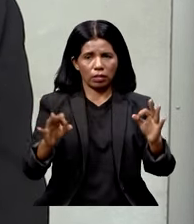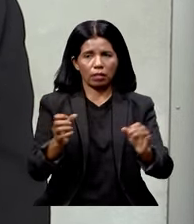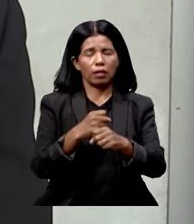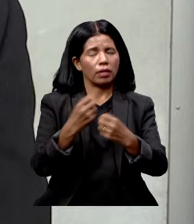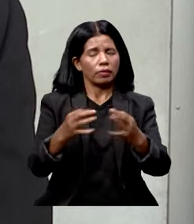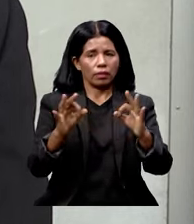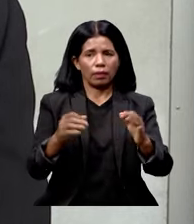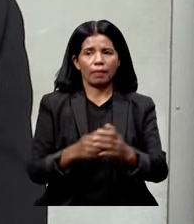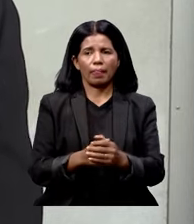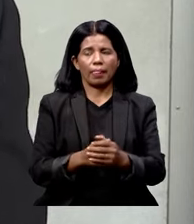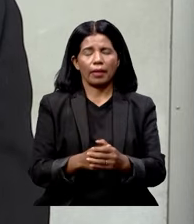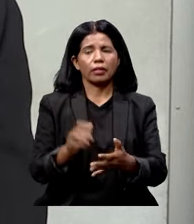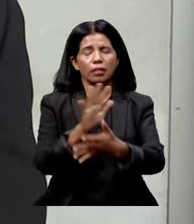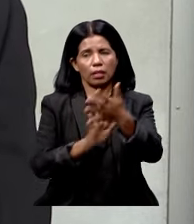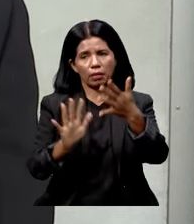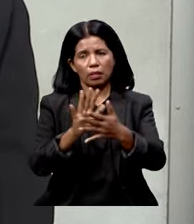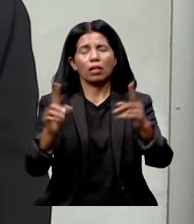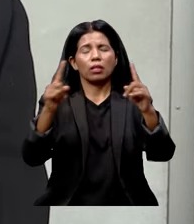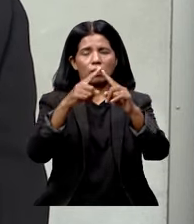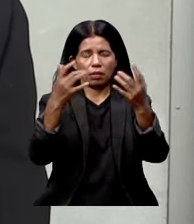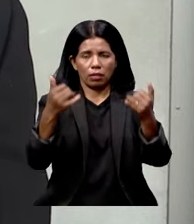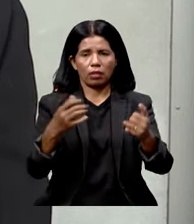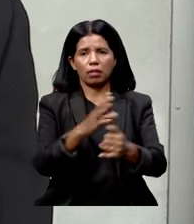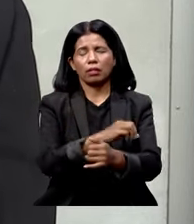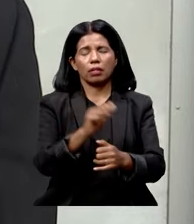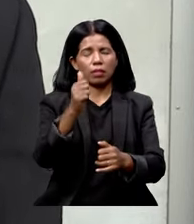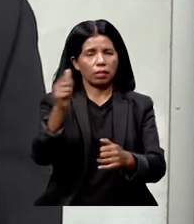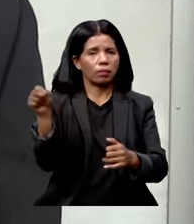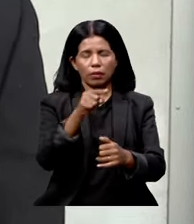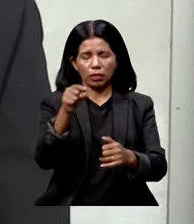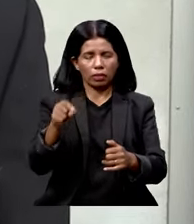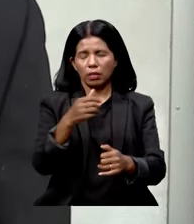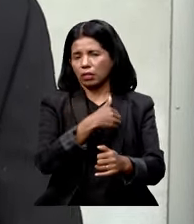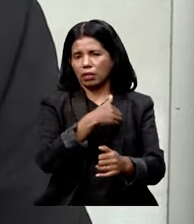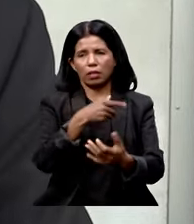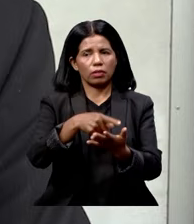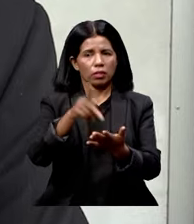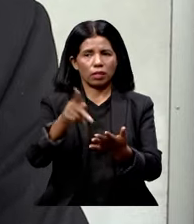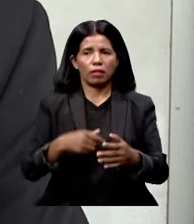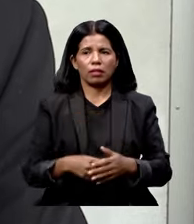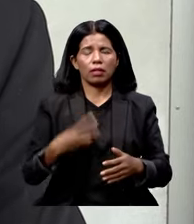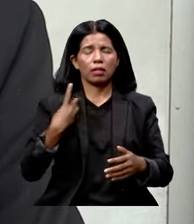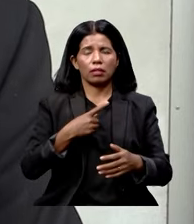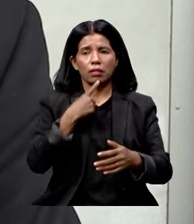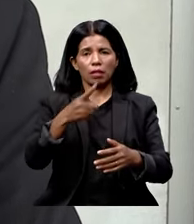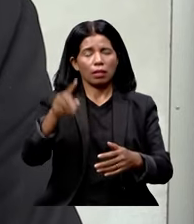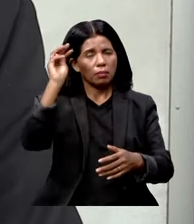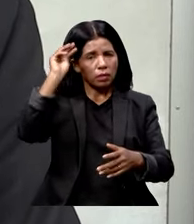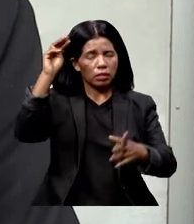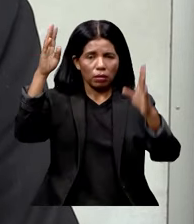finaliza, balão inaugura, mas até agora, 10% de cidadania. Também já nem para mim recomenda vai o Ministério da